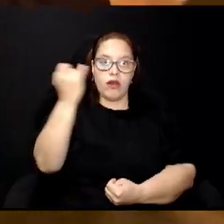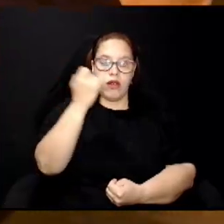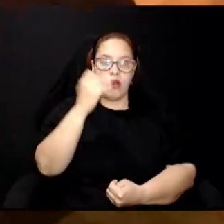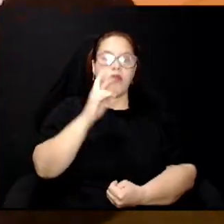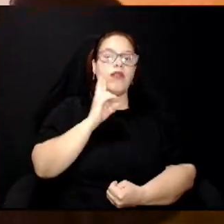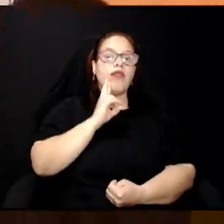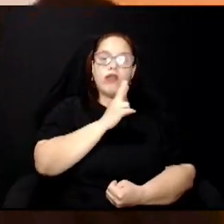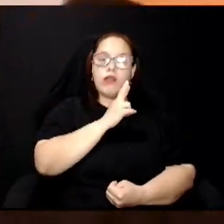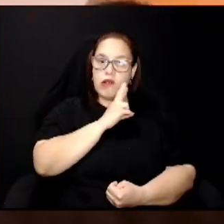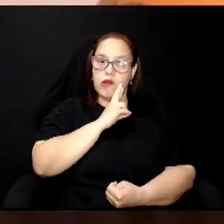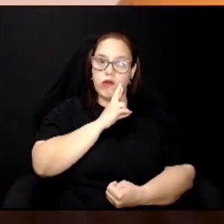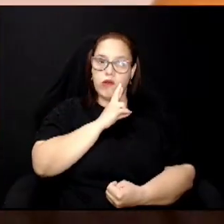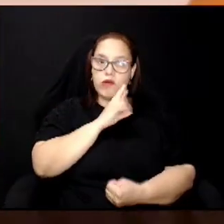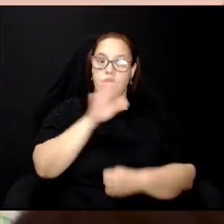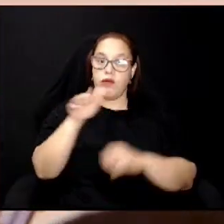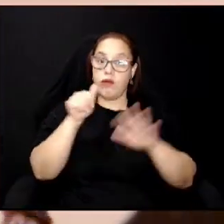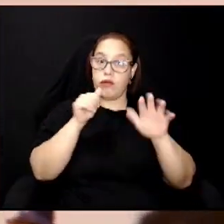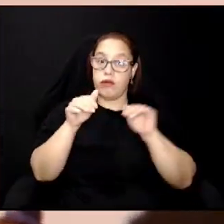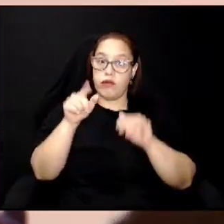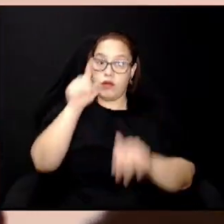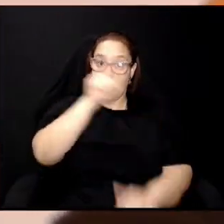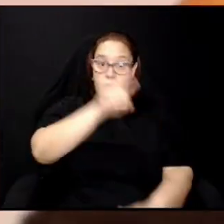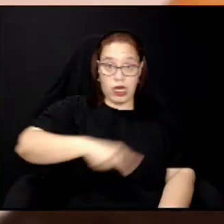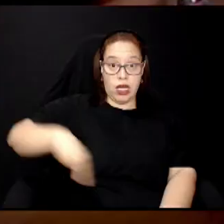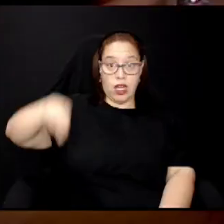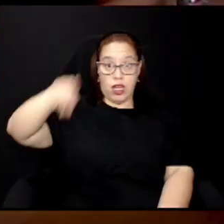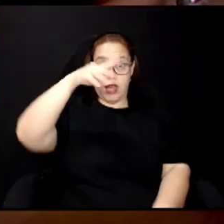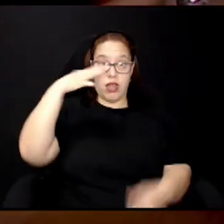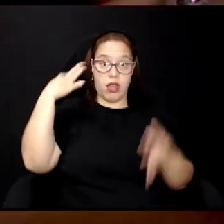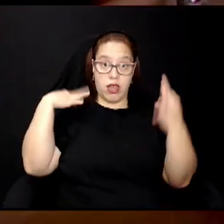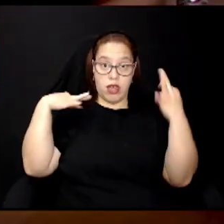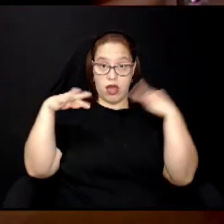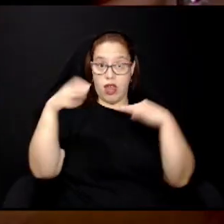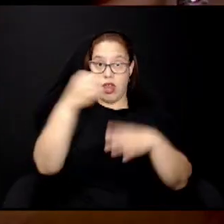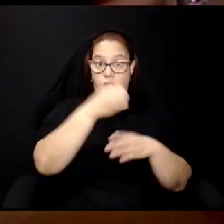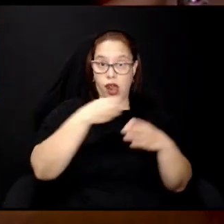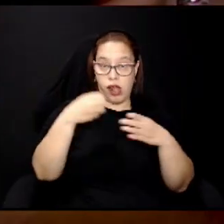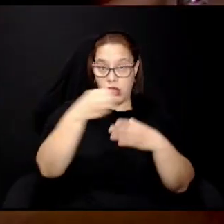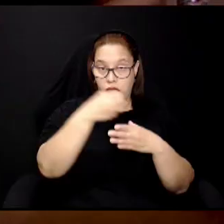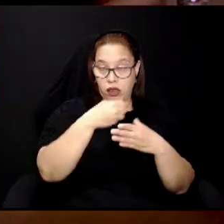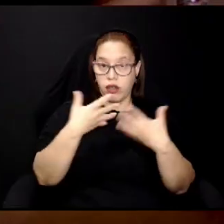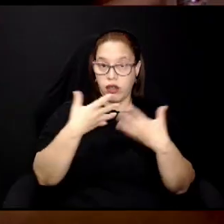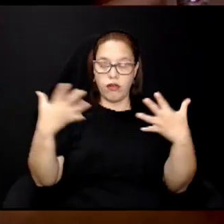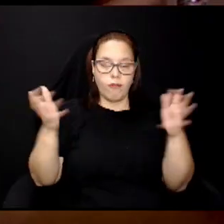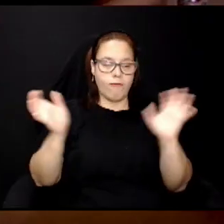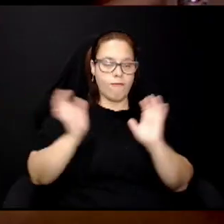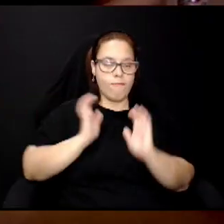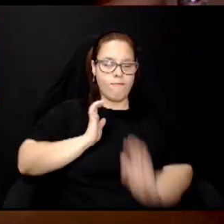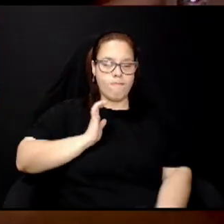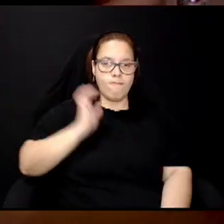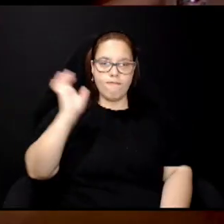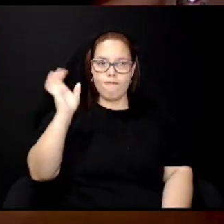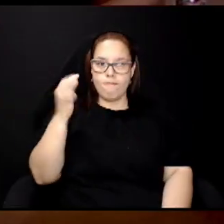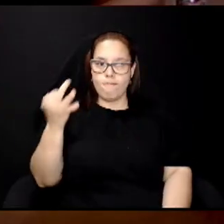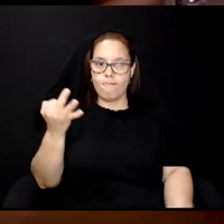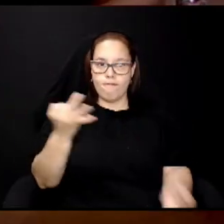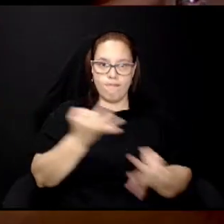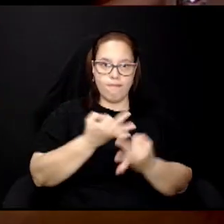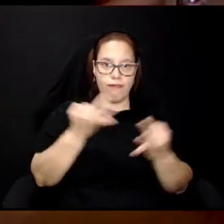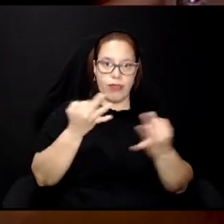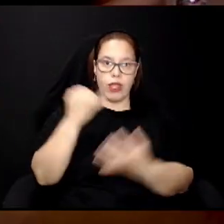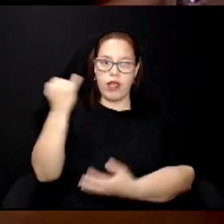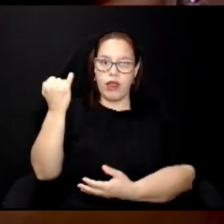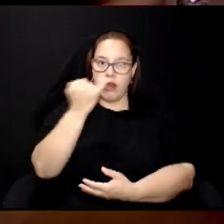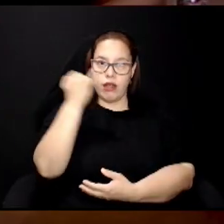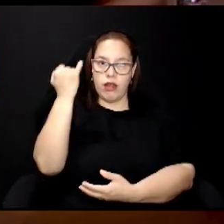na chamada rota turística e gastronômica. Enriquece um segmento importantíssimo,